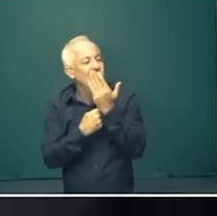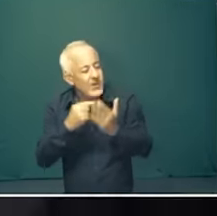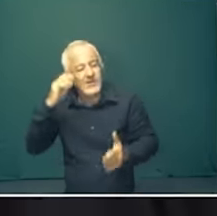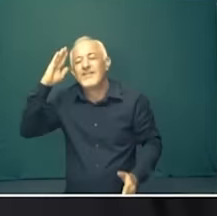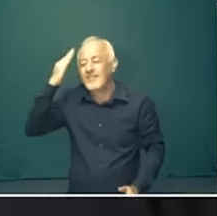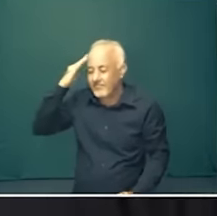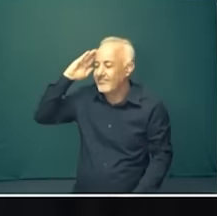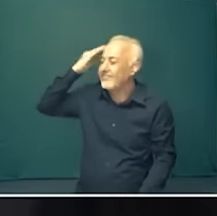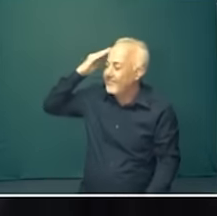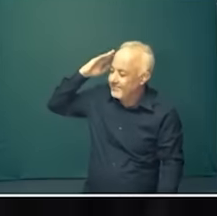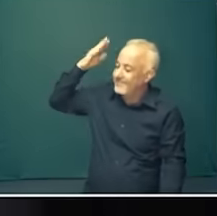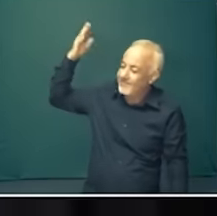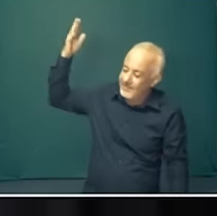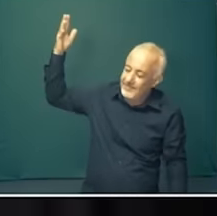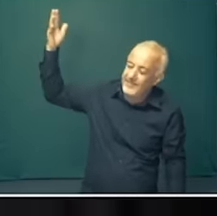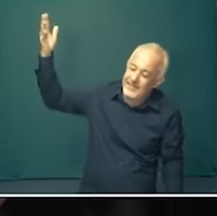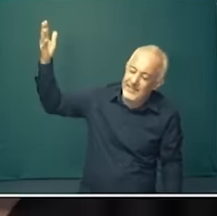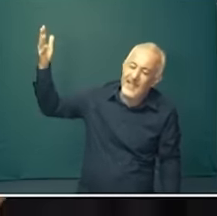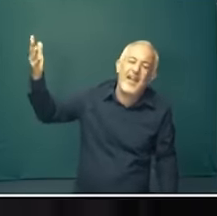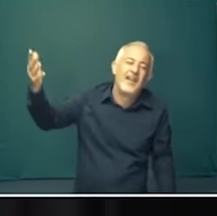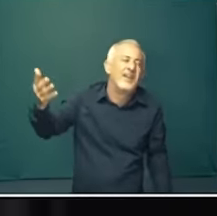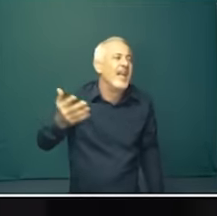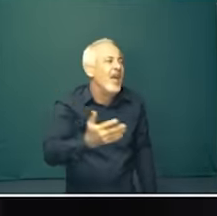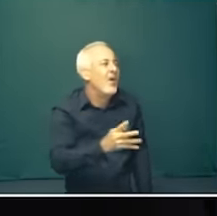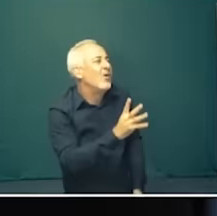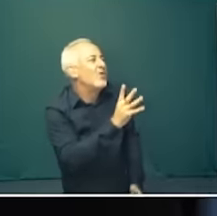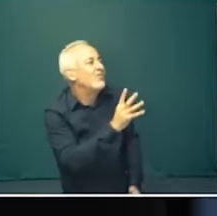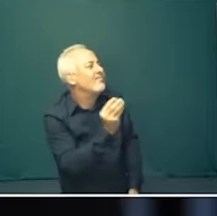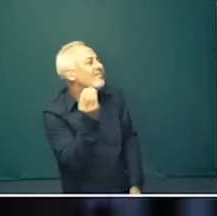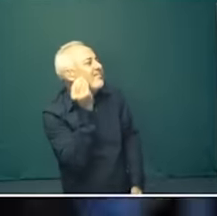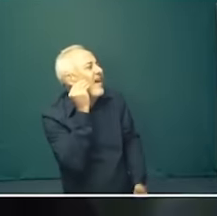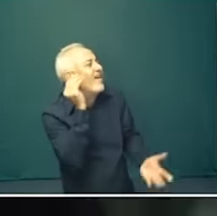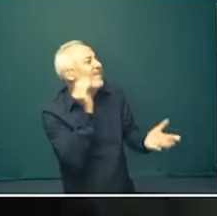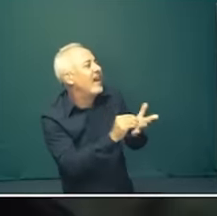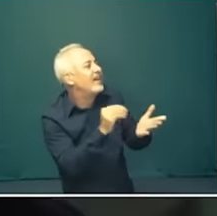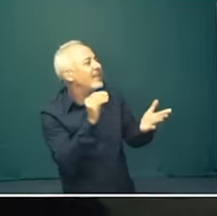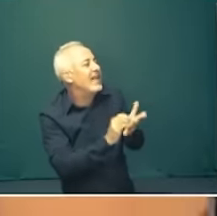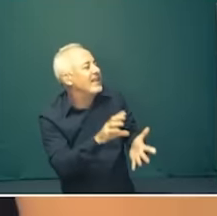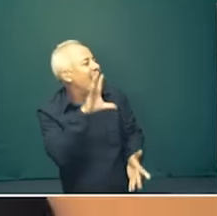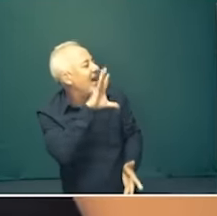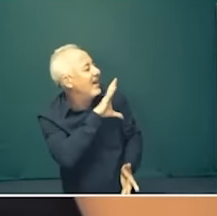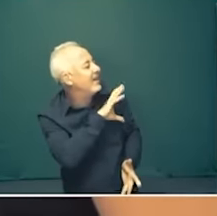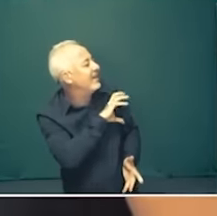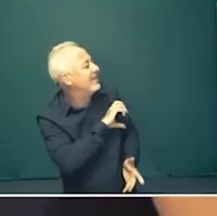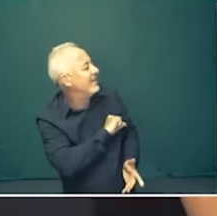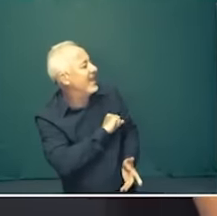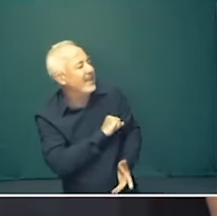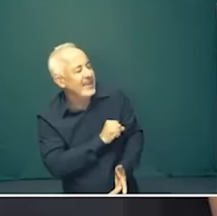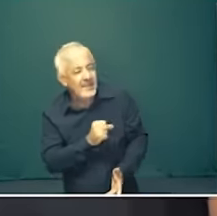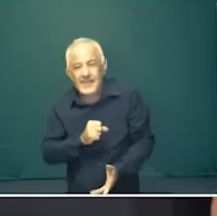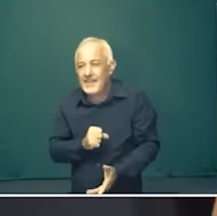entender que sou cego perante o amor. Já